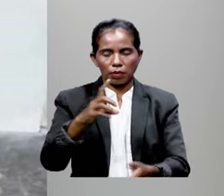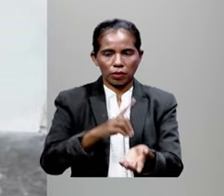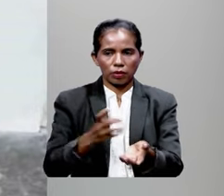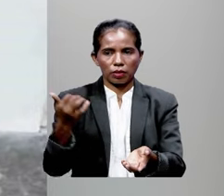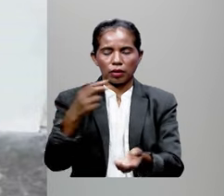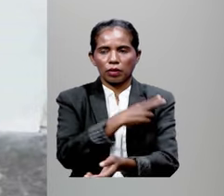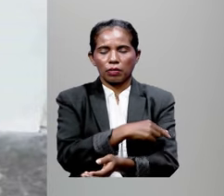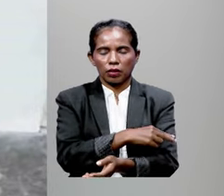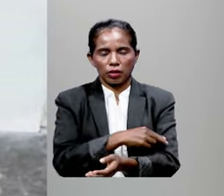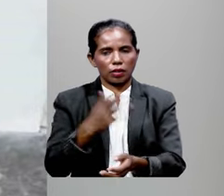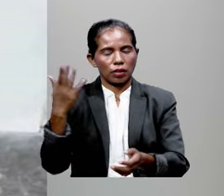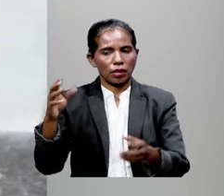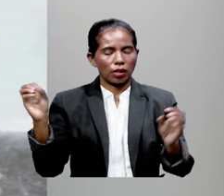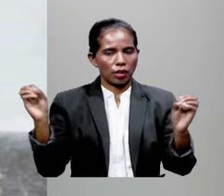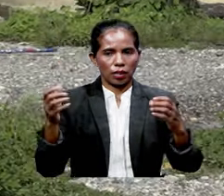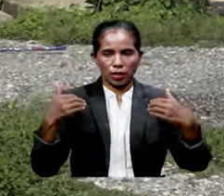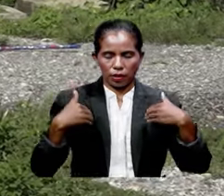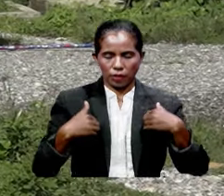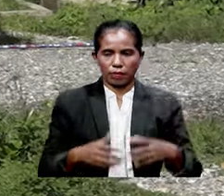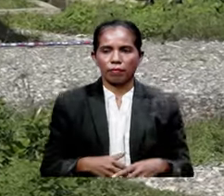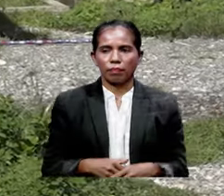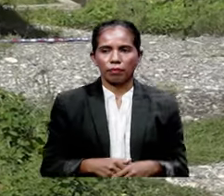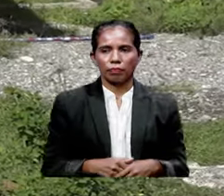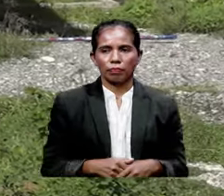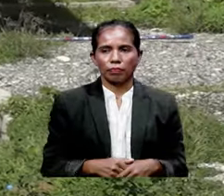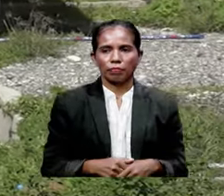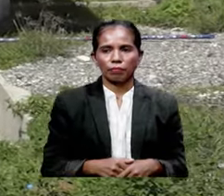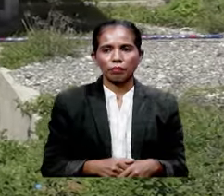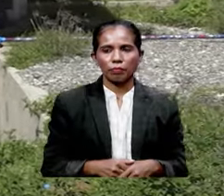iha postu saudi refere la iha Selina Lopes Dilma Suzeti Ziemen.